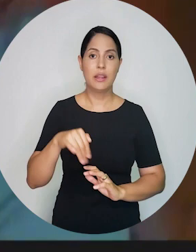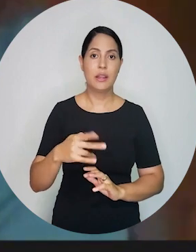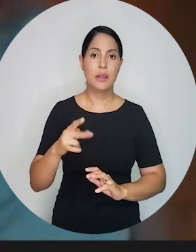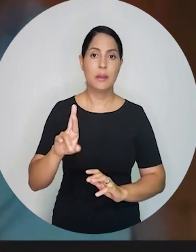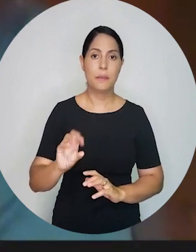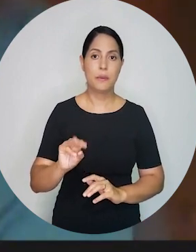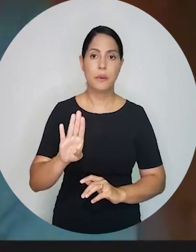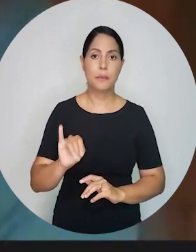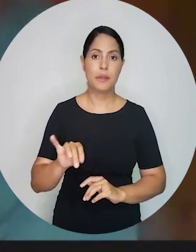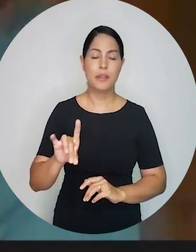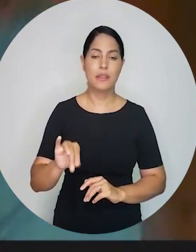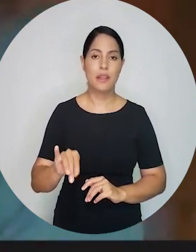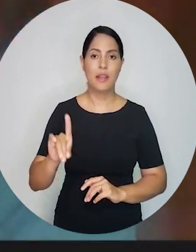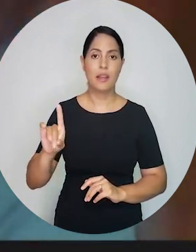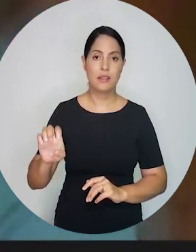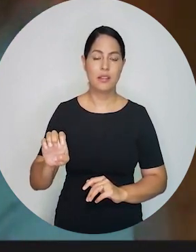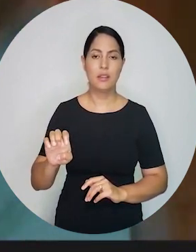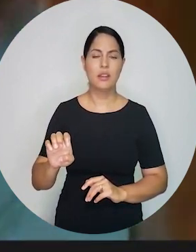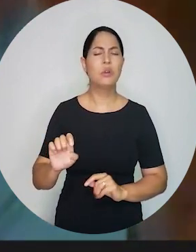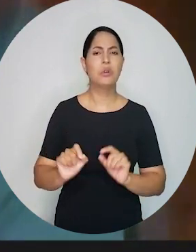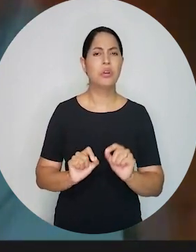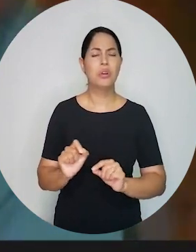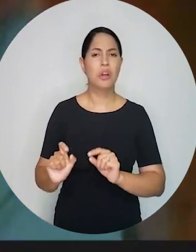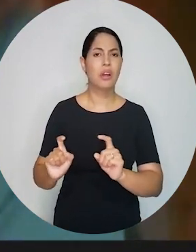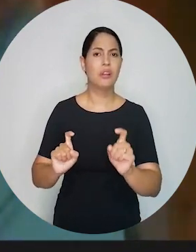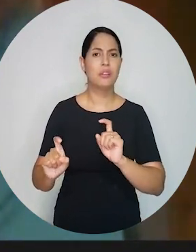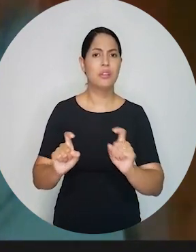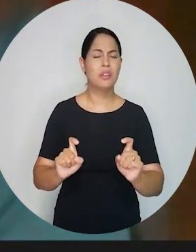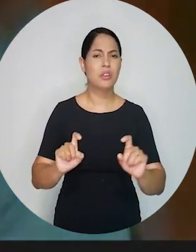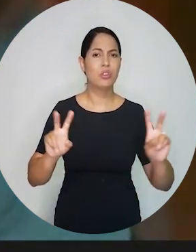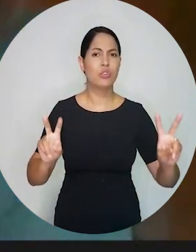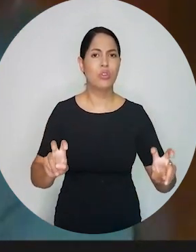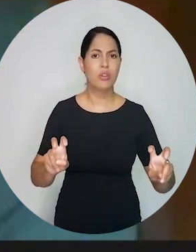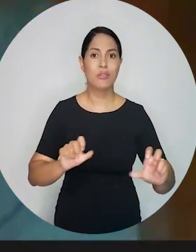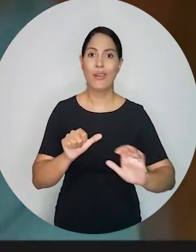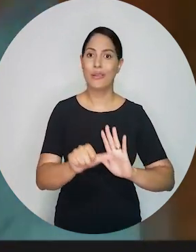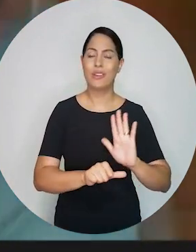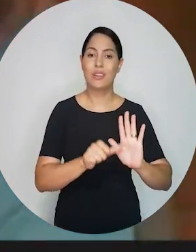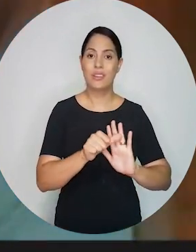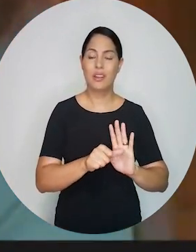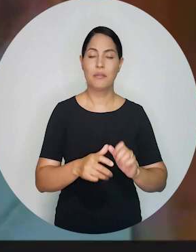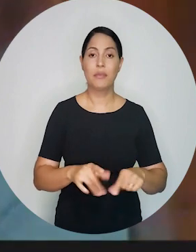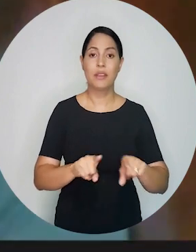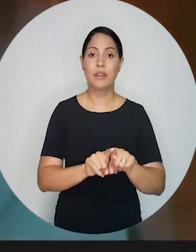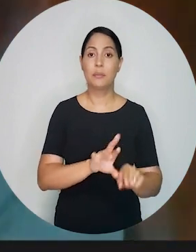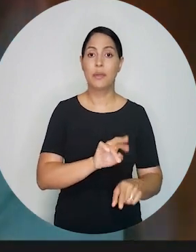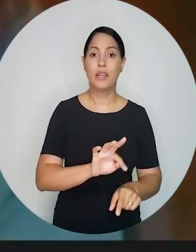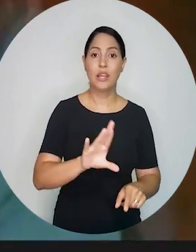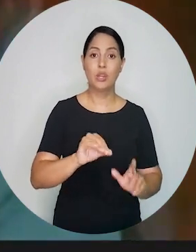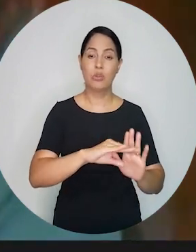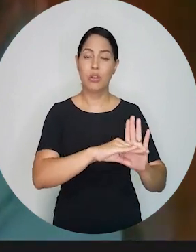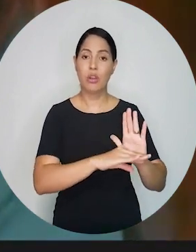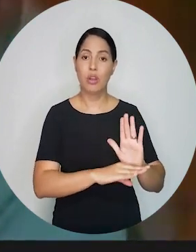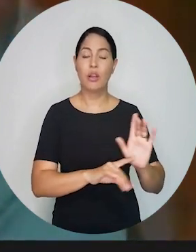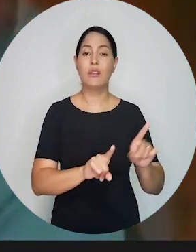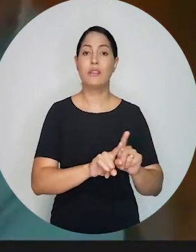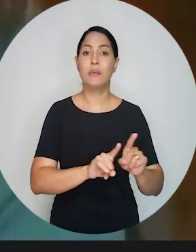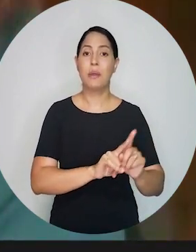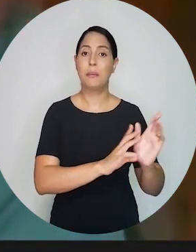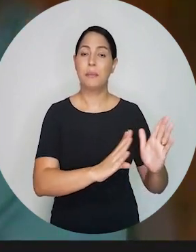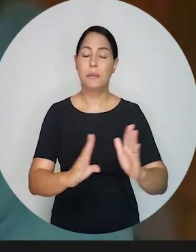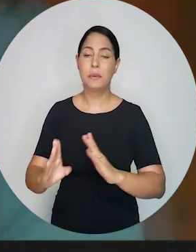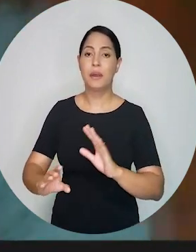alterados próprios princípios fundantes mesmo da Lei de Improbidade. A base principiológica toda da improbidade administrativa